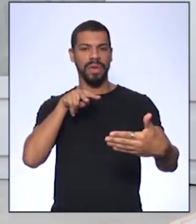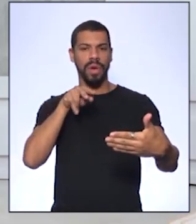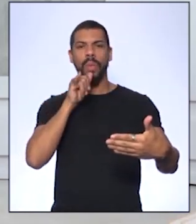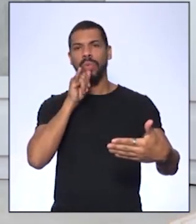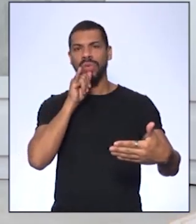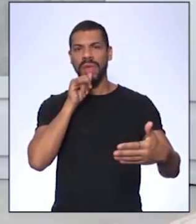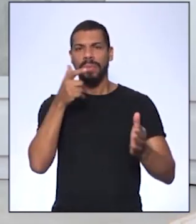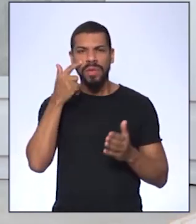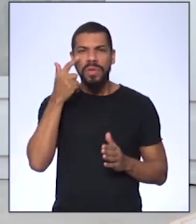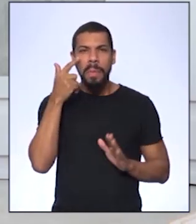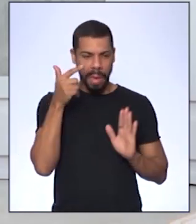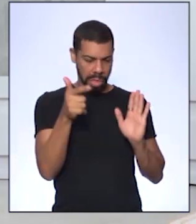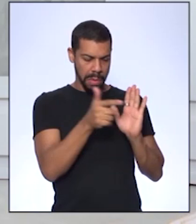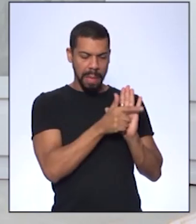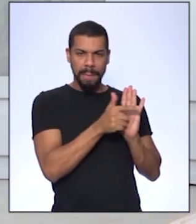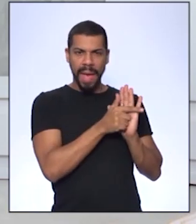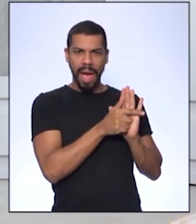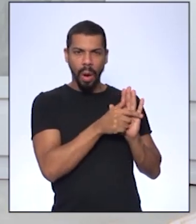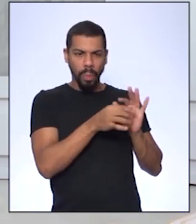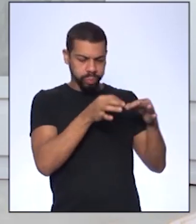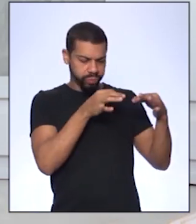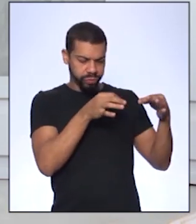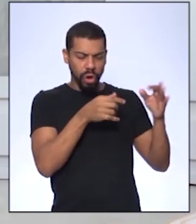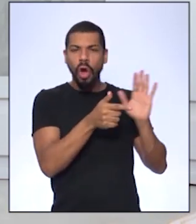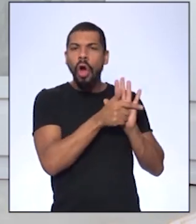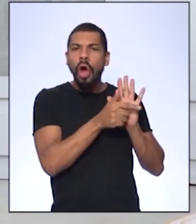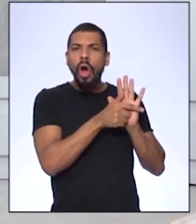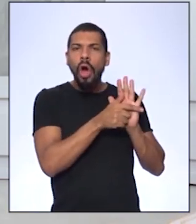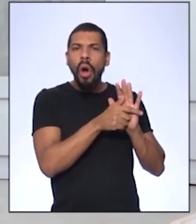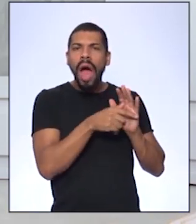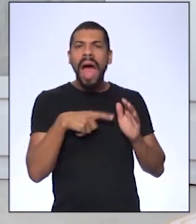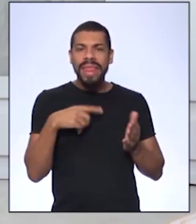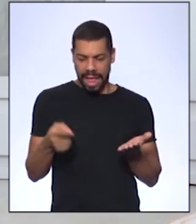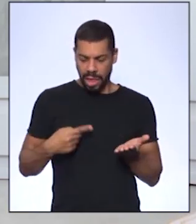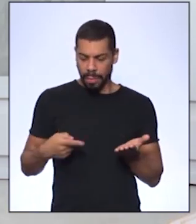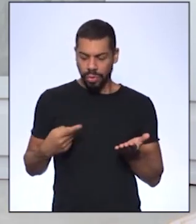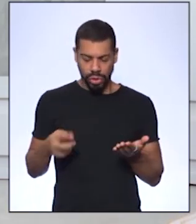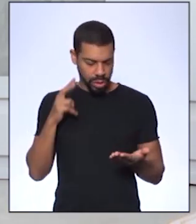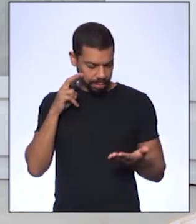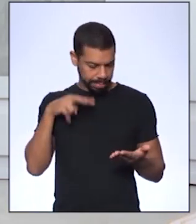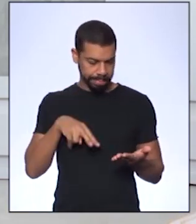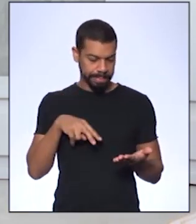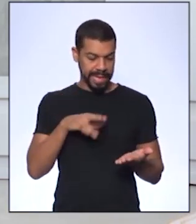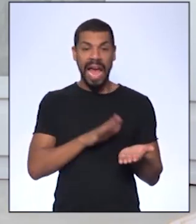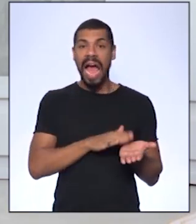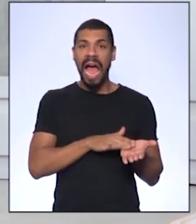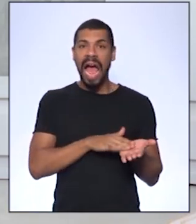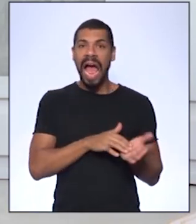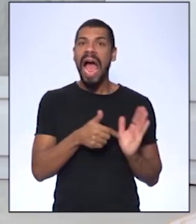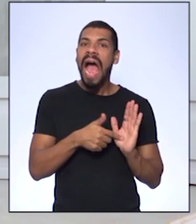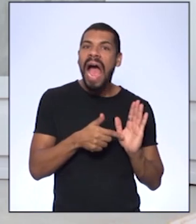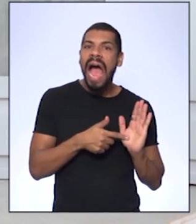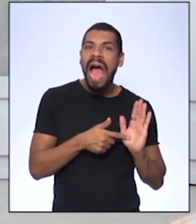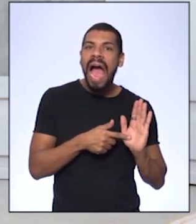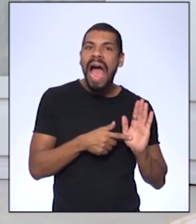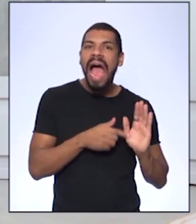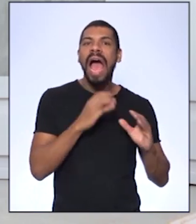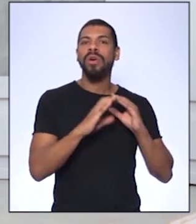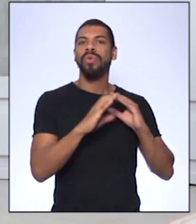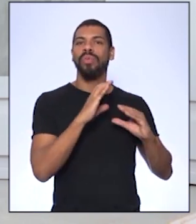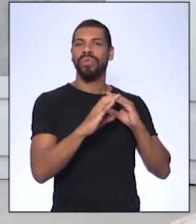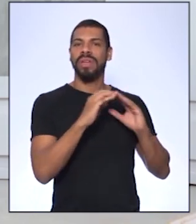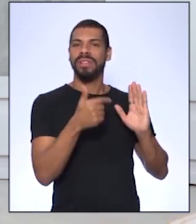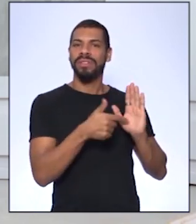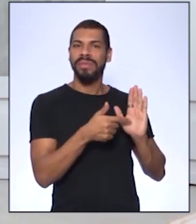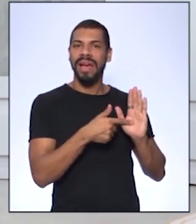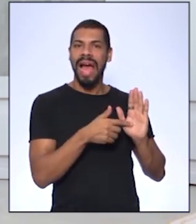um papel, né, a folha, a página da sua apostila, isso também é um canal de comunicação. Sabia